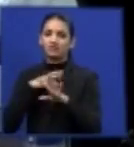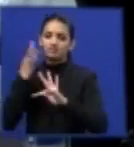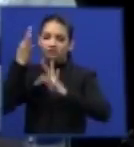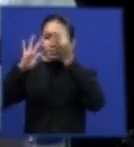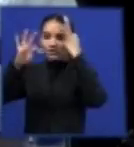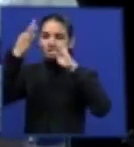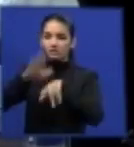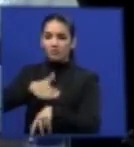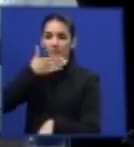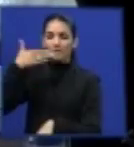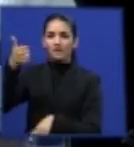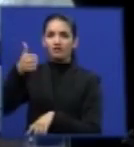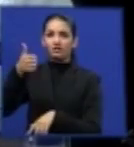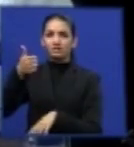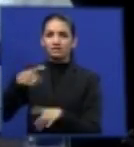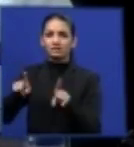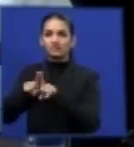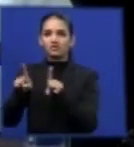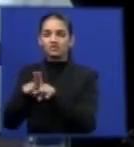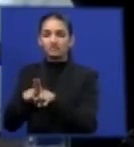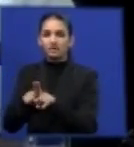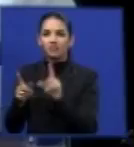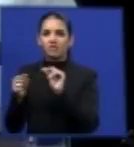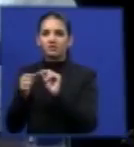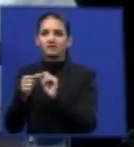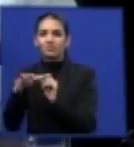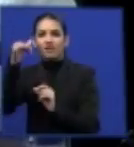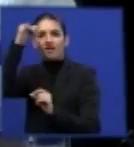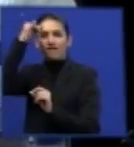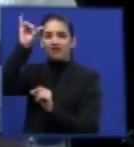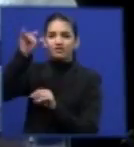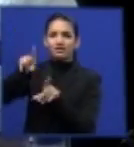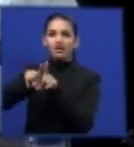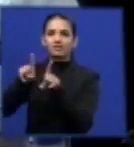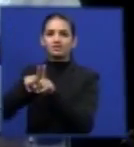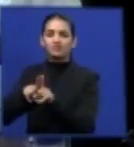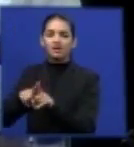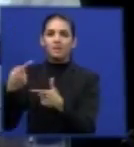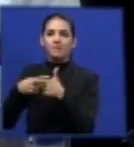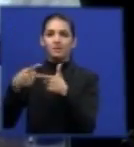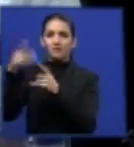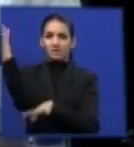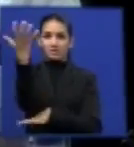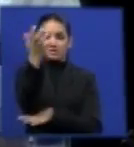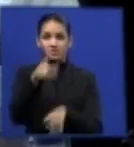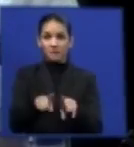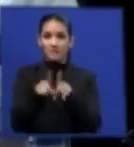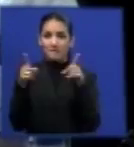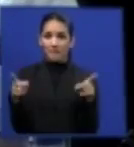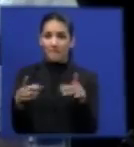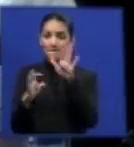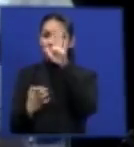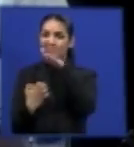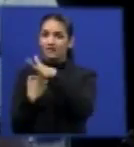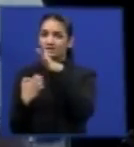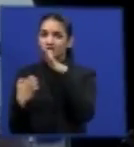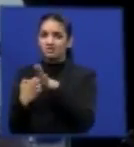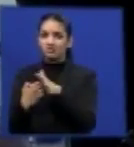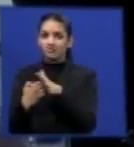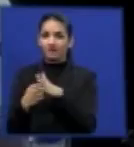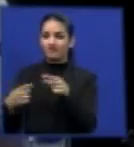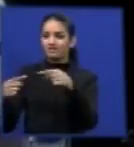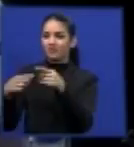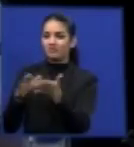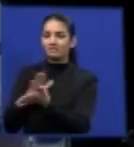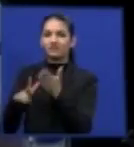limpas investem diminuem o impacto nos pulmões no meio ambiente e aquelas empresas que não se adequam